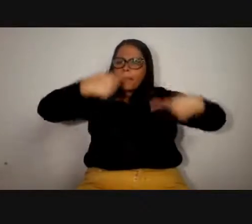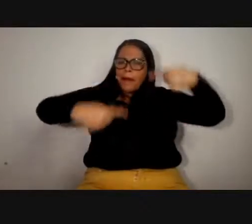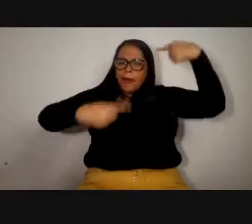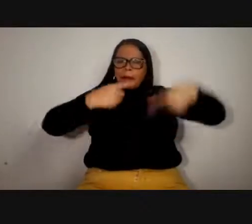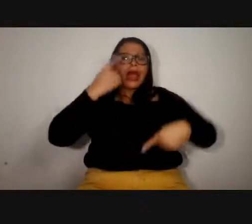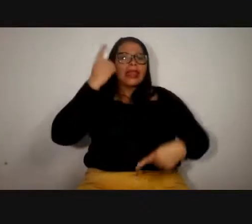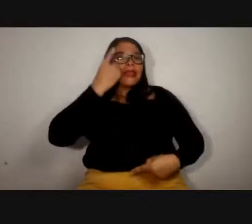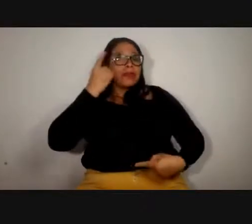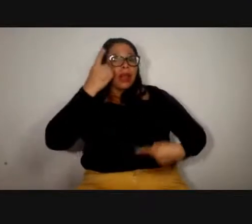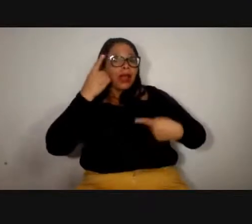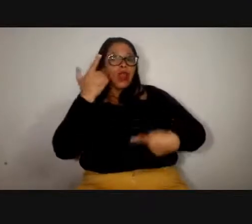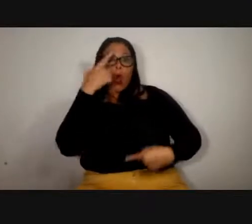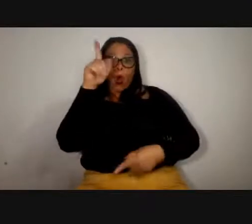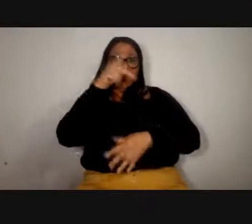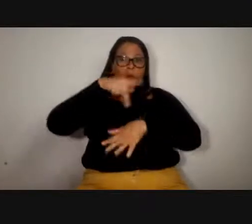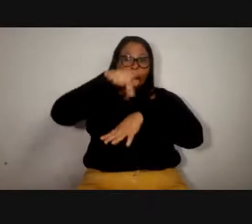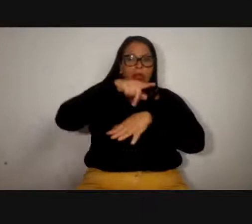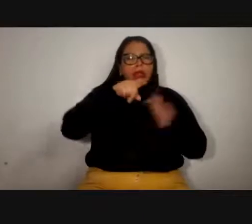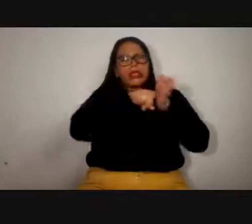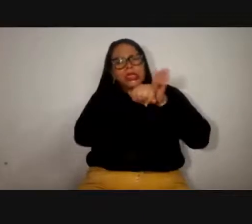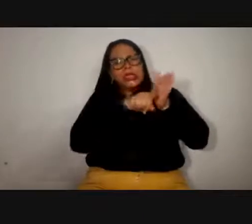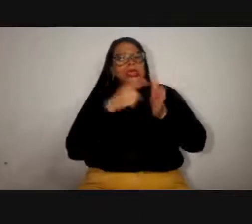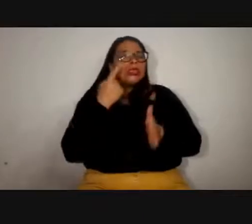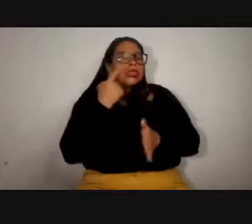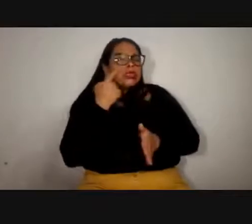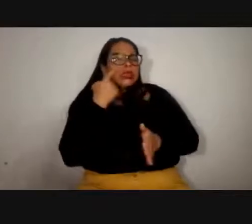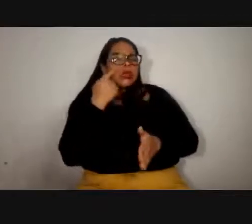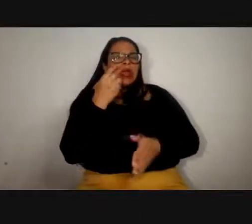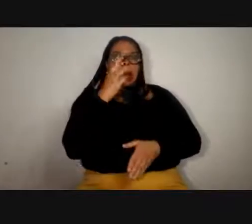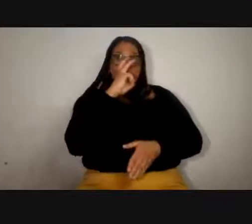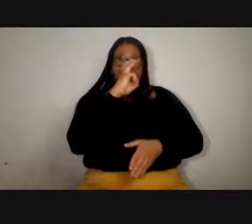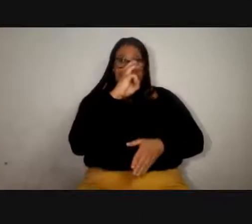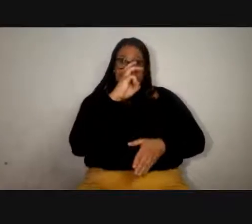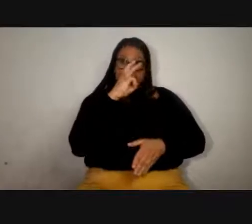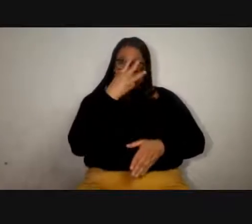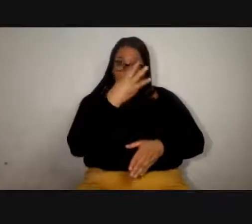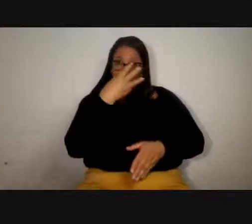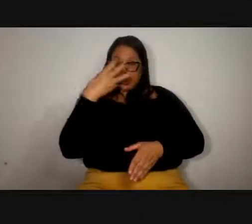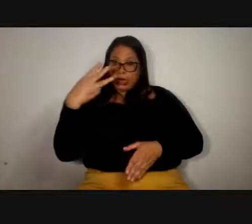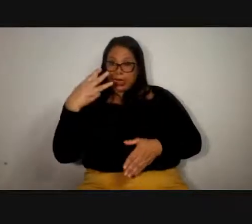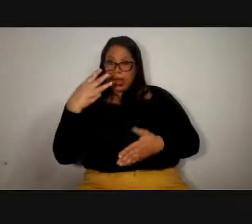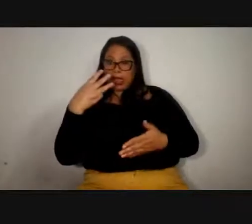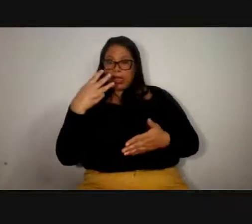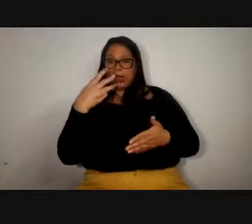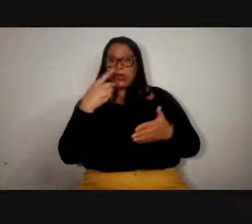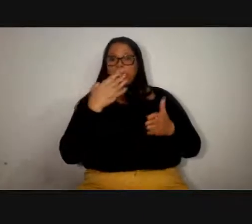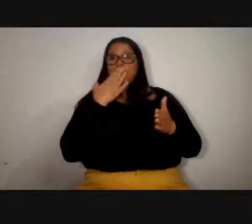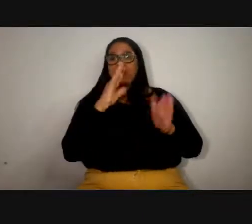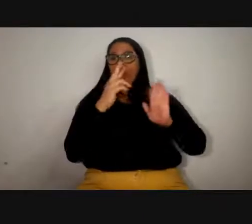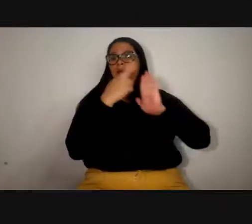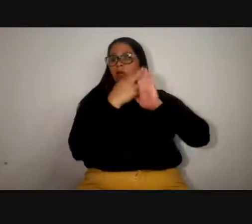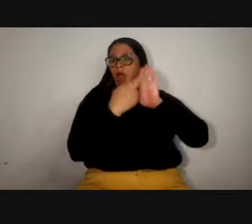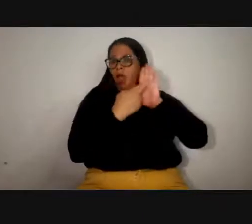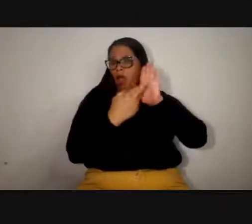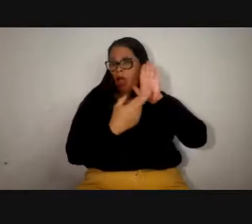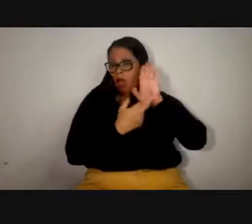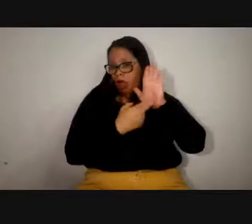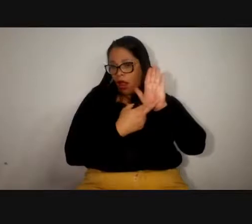sessão plenária analisada, sob 33 critérios. Aí eu escolhi 33 critérios, a maioria